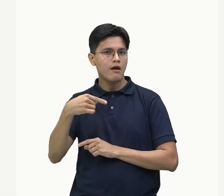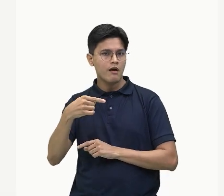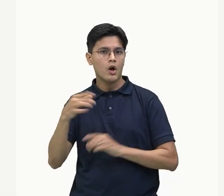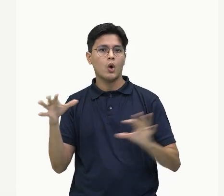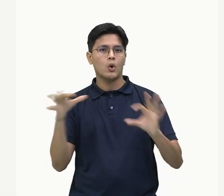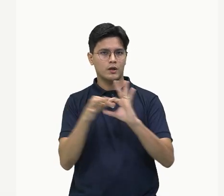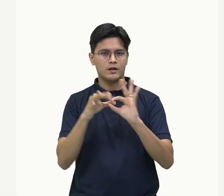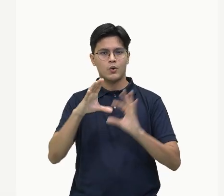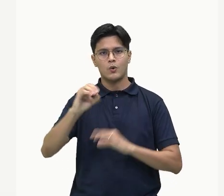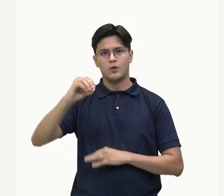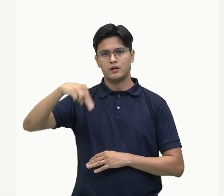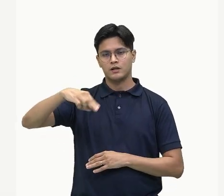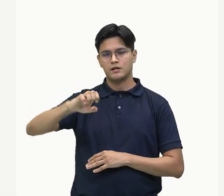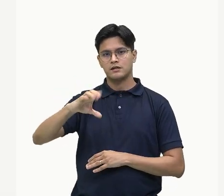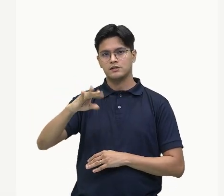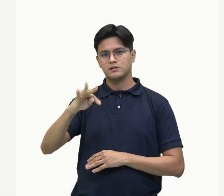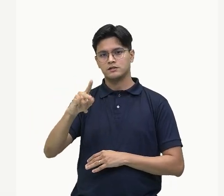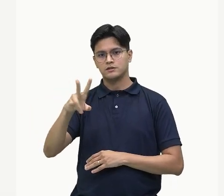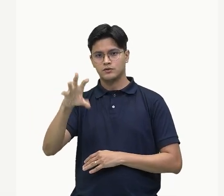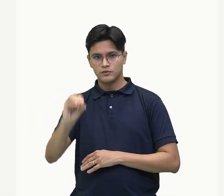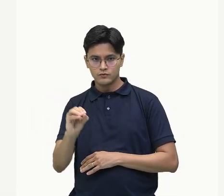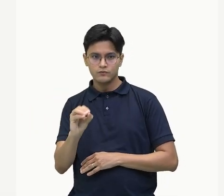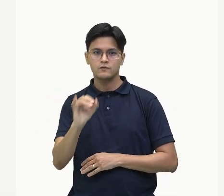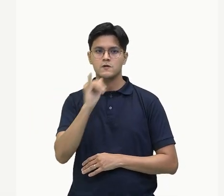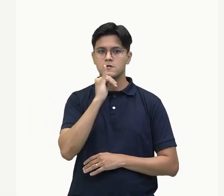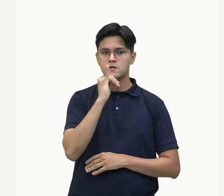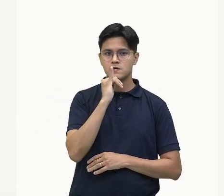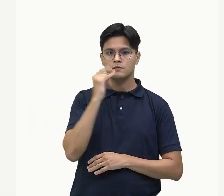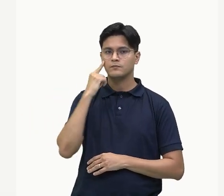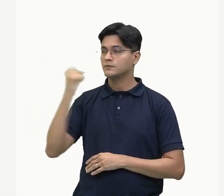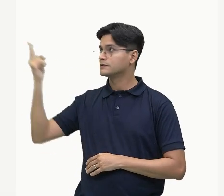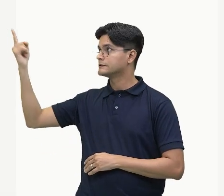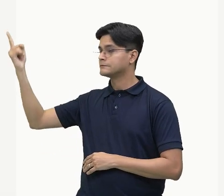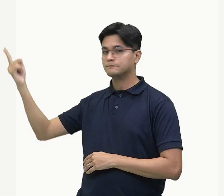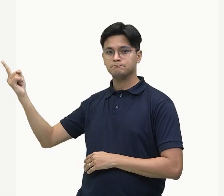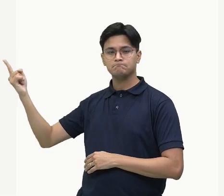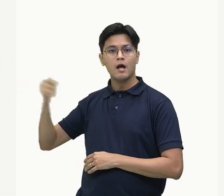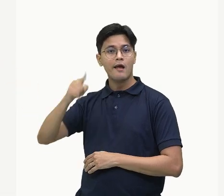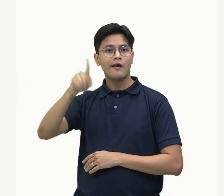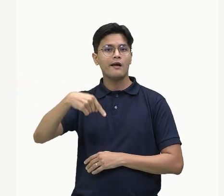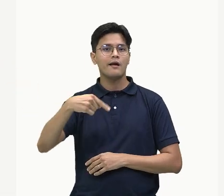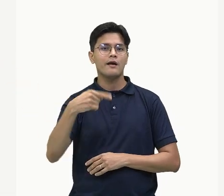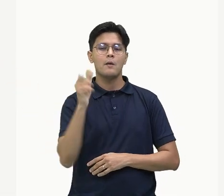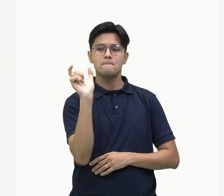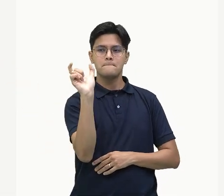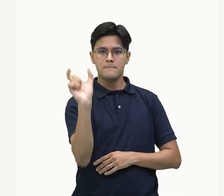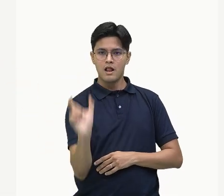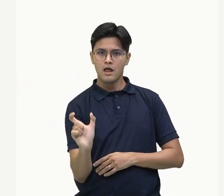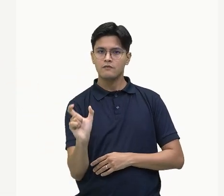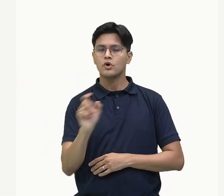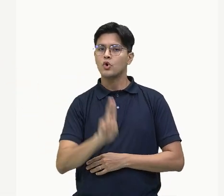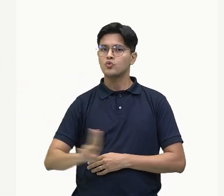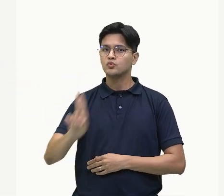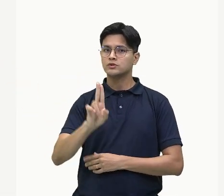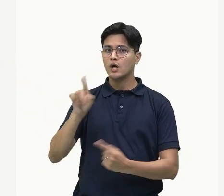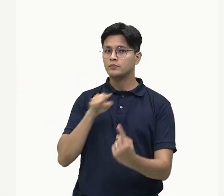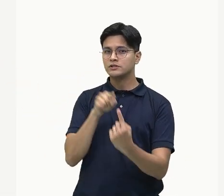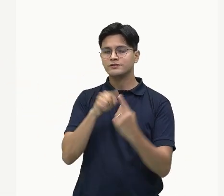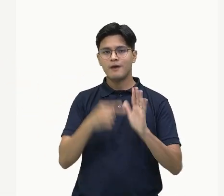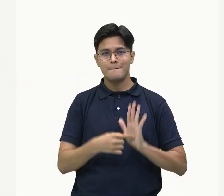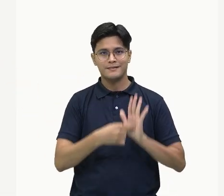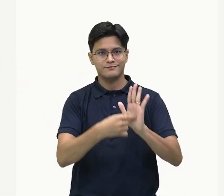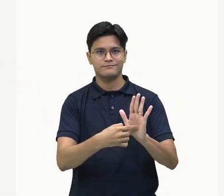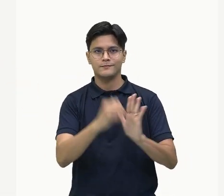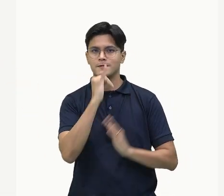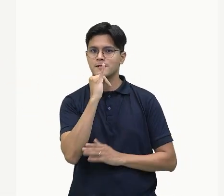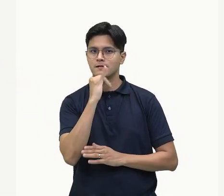conectivos. For example, such as, for instance, são termos, né, que eu vou utilizar para dar exemplos. Olha